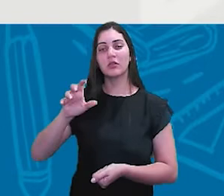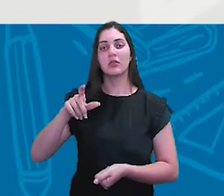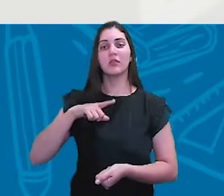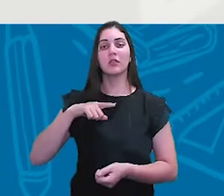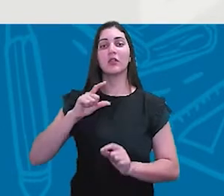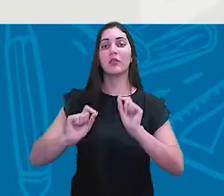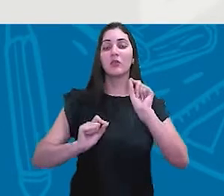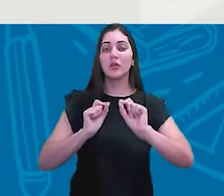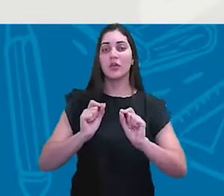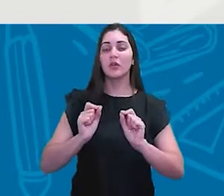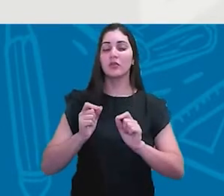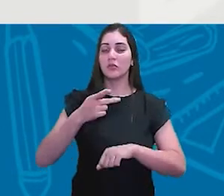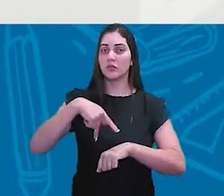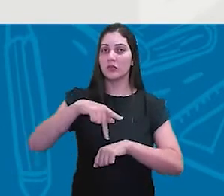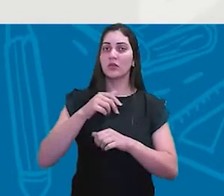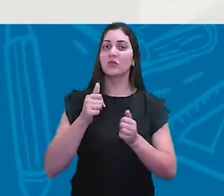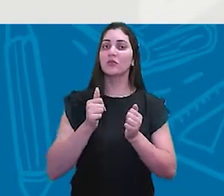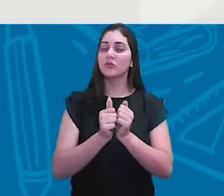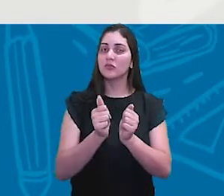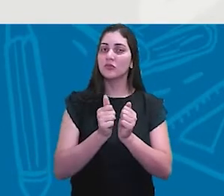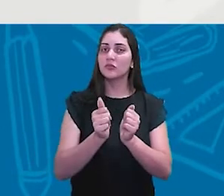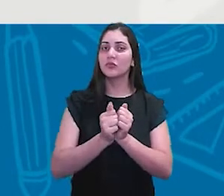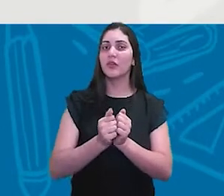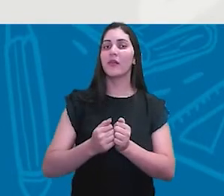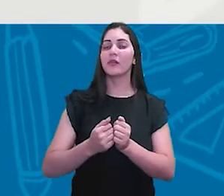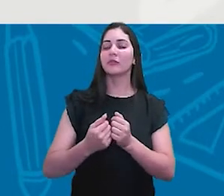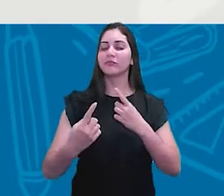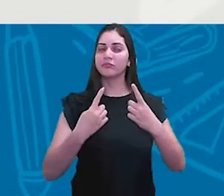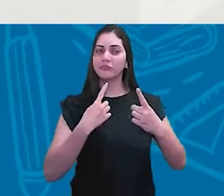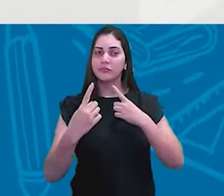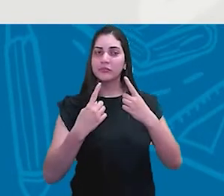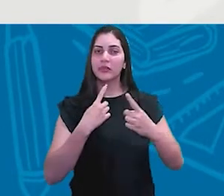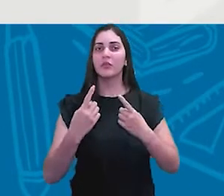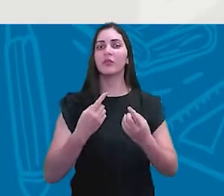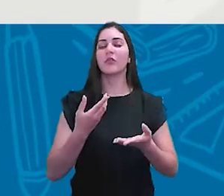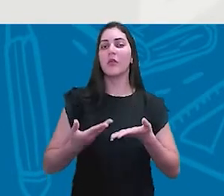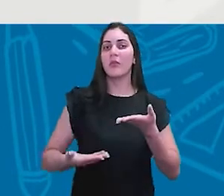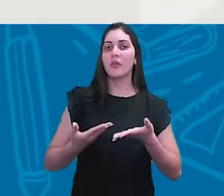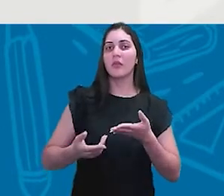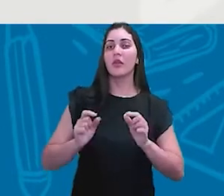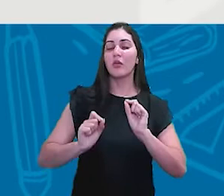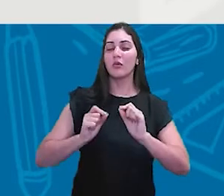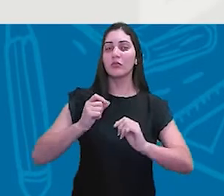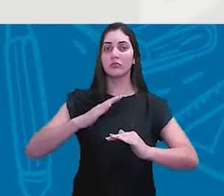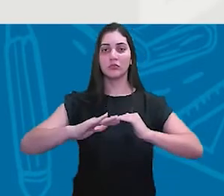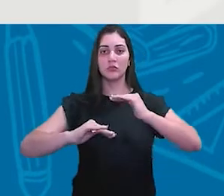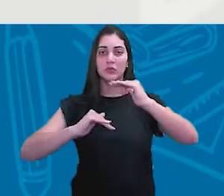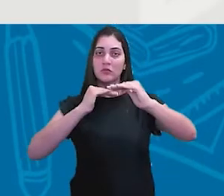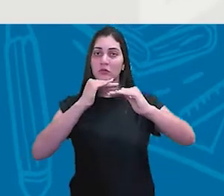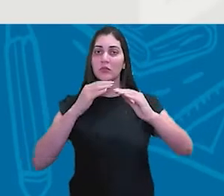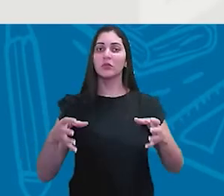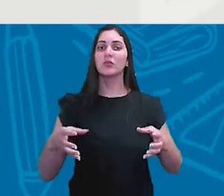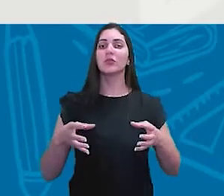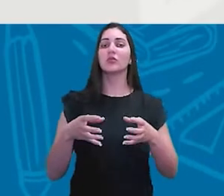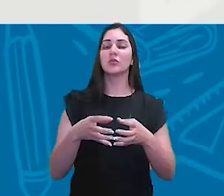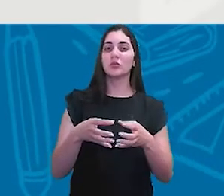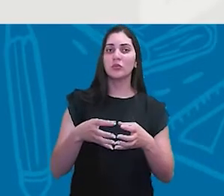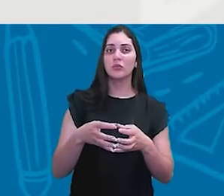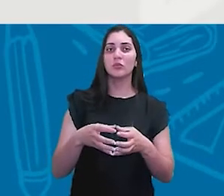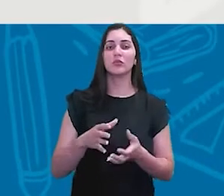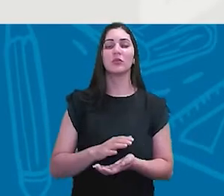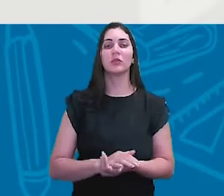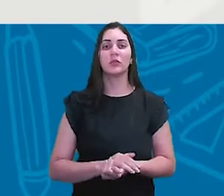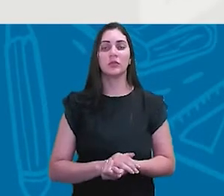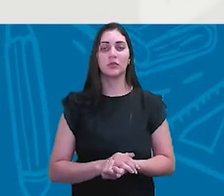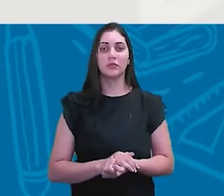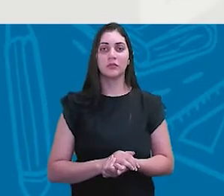esses países vão se juntar, né, e debater e ter ideias em comum para o desenvolvimento em conjunto, né, para que eles possam desenvolver um